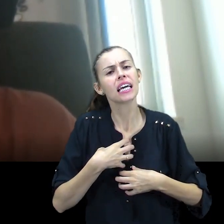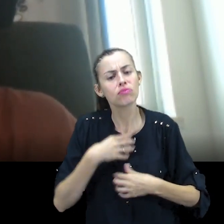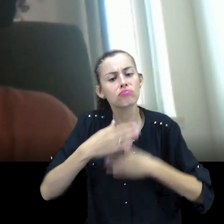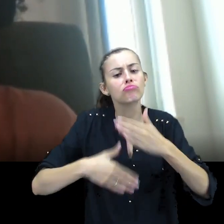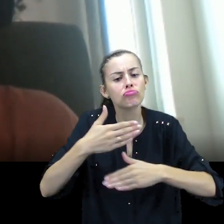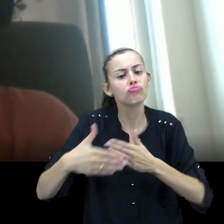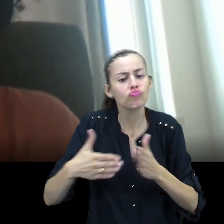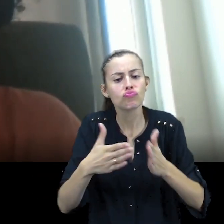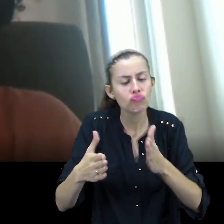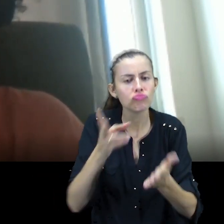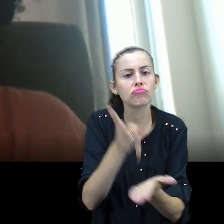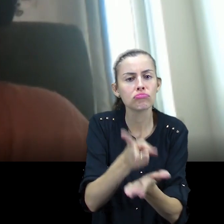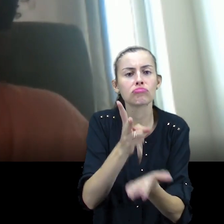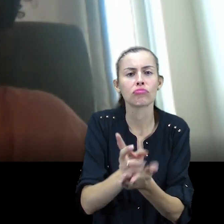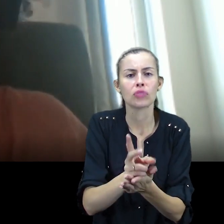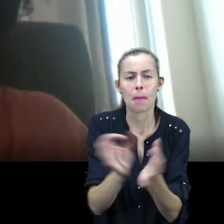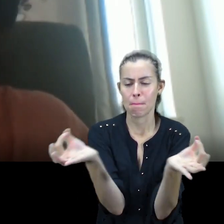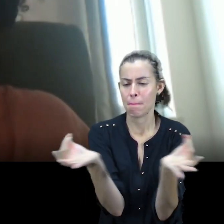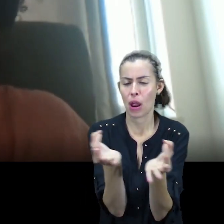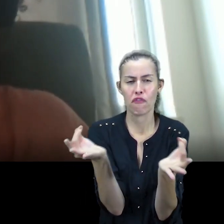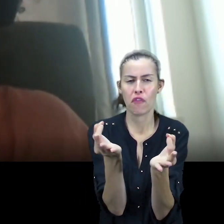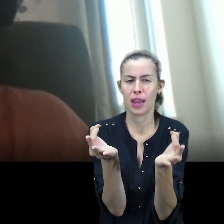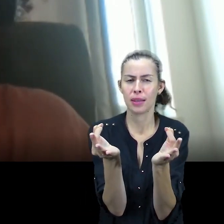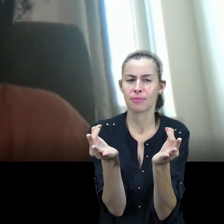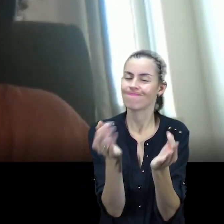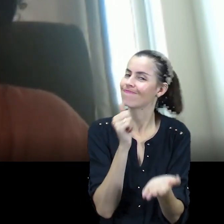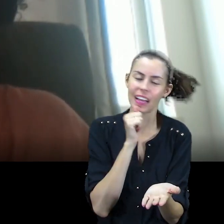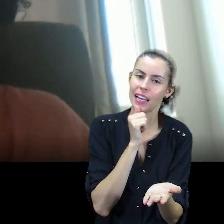de ter uma discussão transversal,